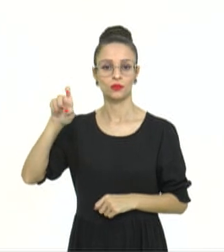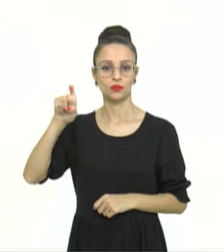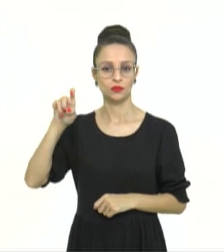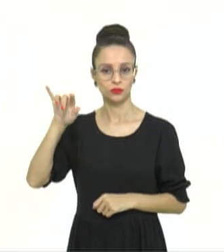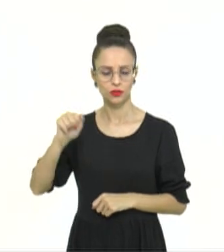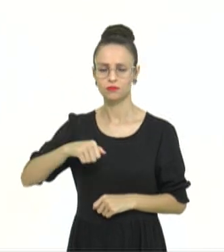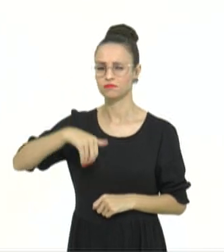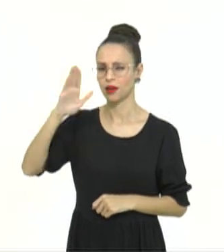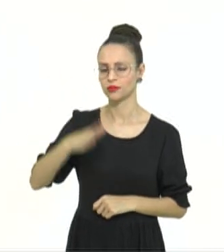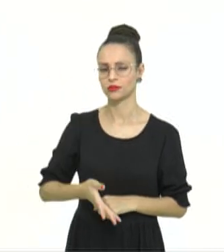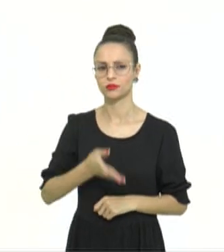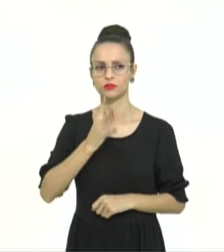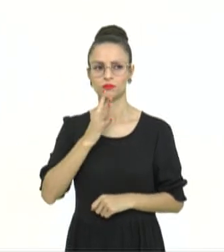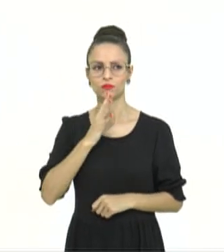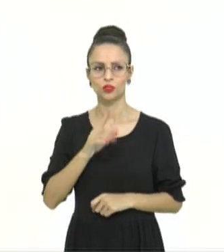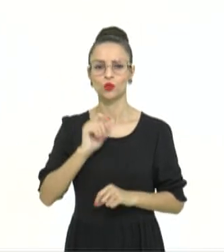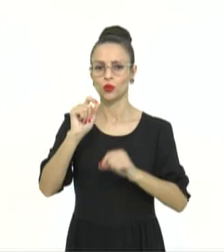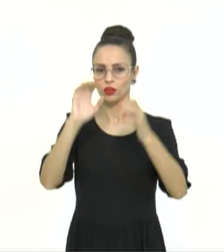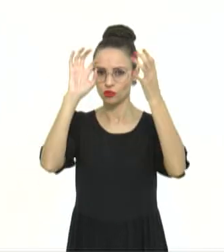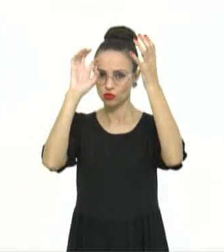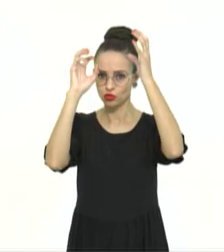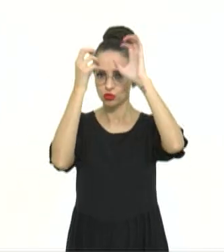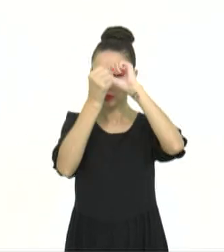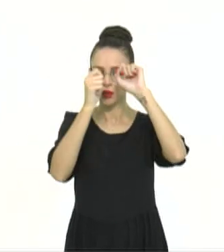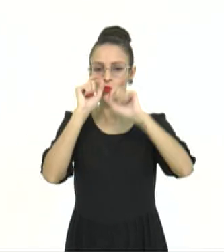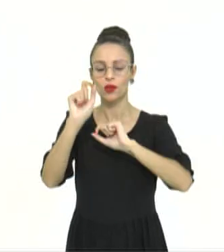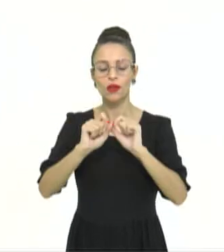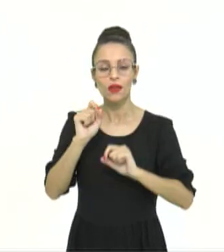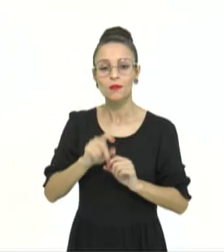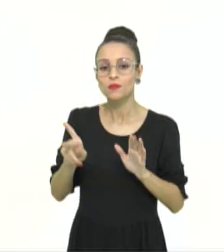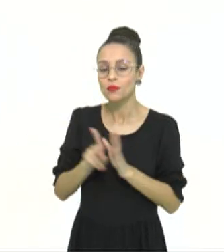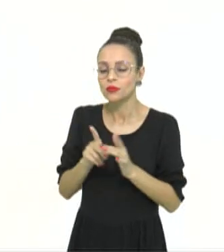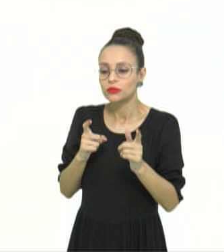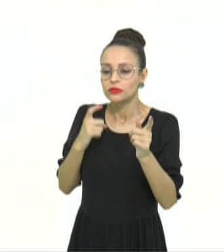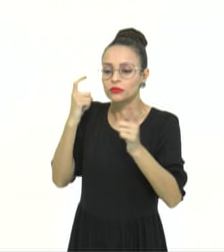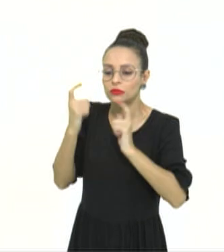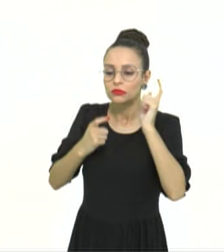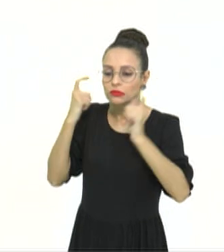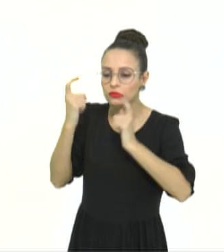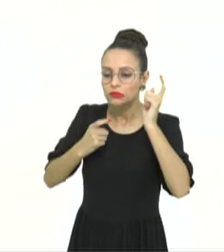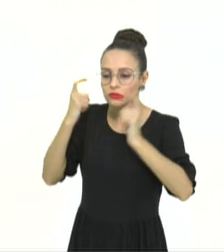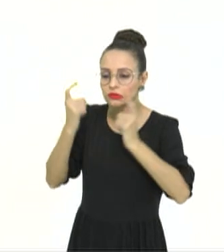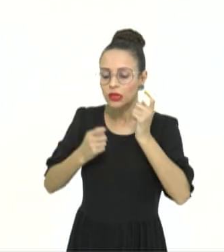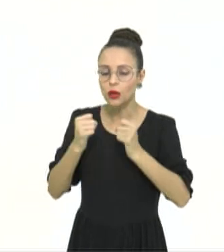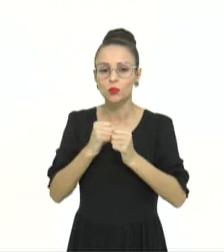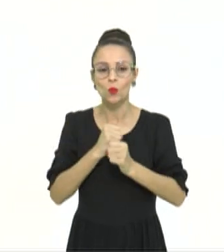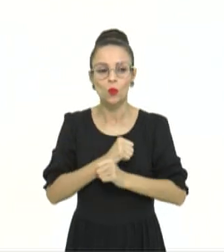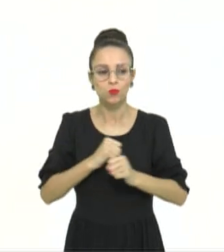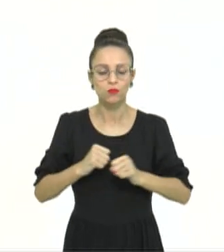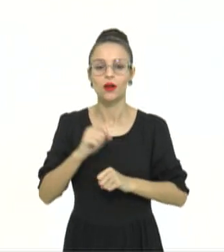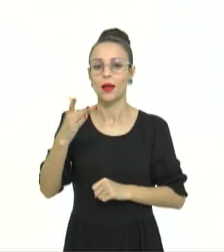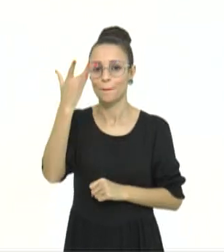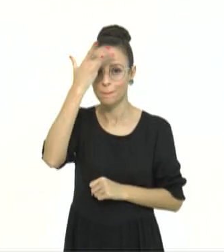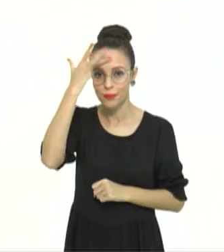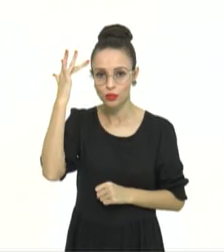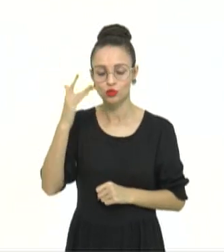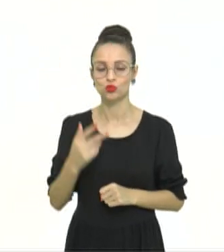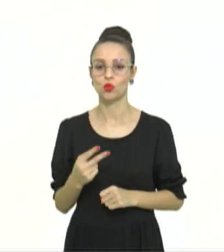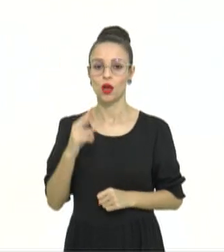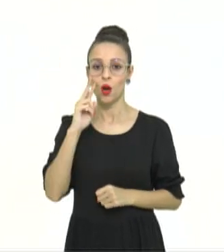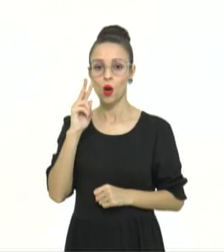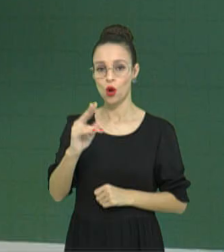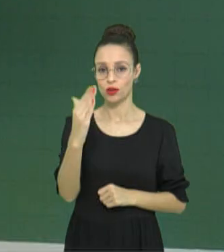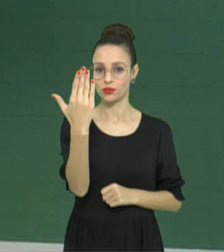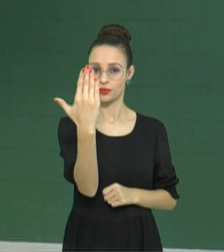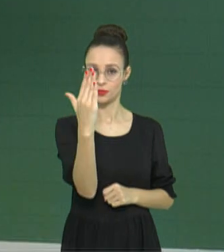é um distúrbio alimentar causado pela preocupação excessiva com o excesso de peso. Ou seja, é aquela pessoa que ela se olha no